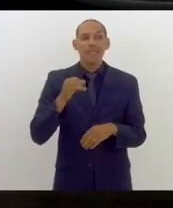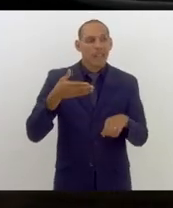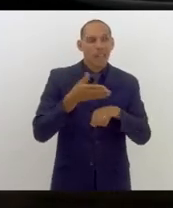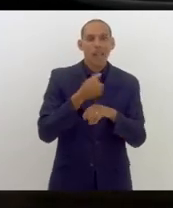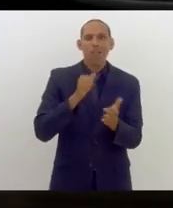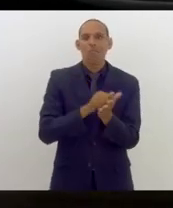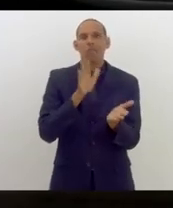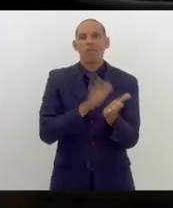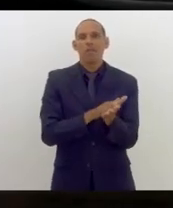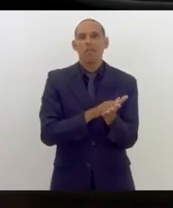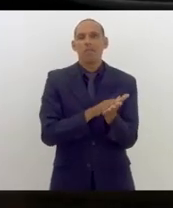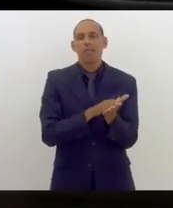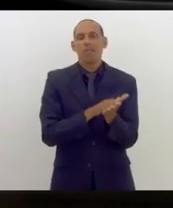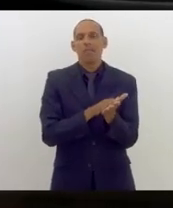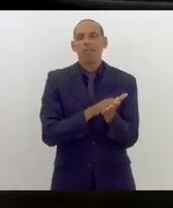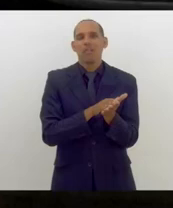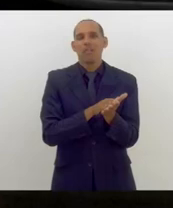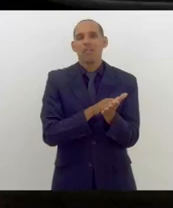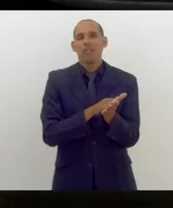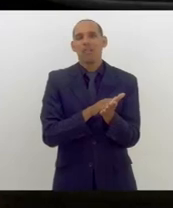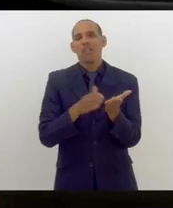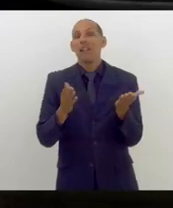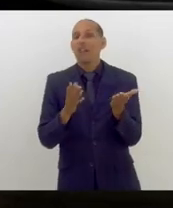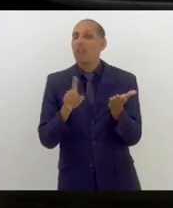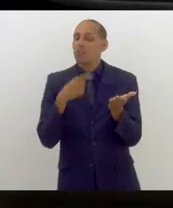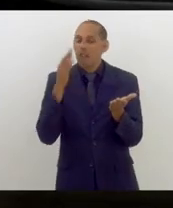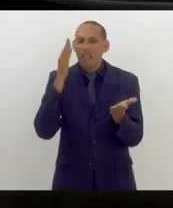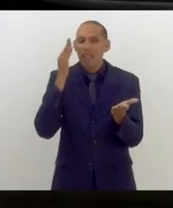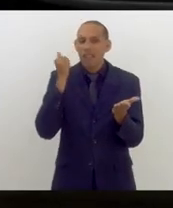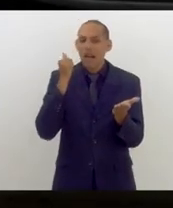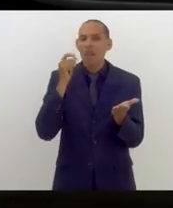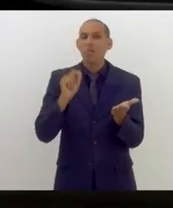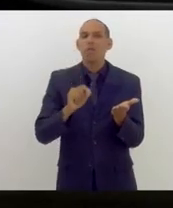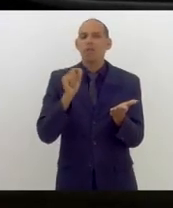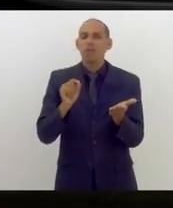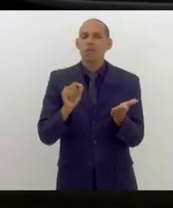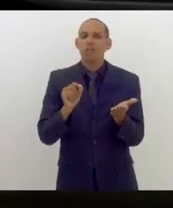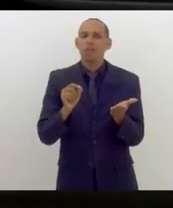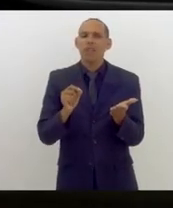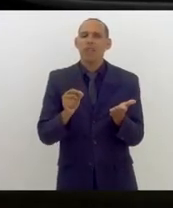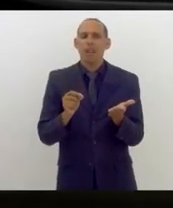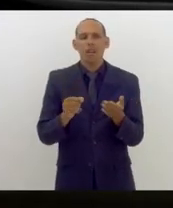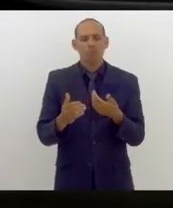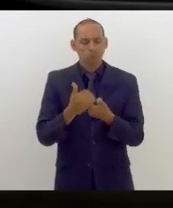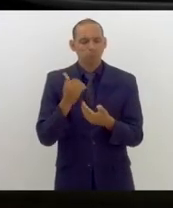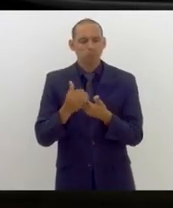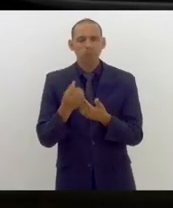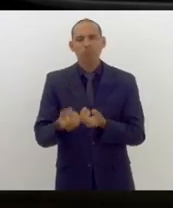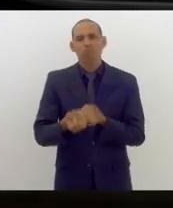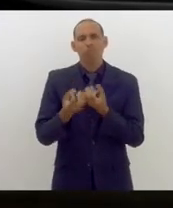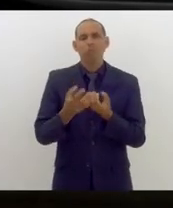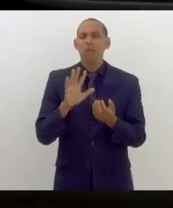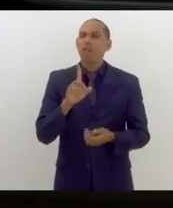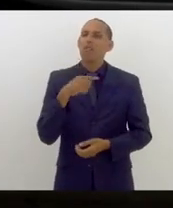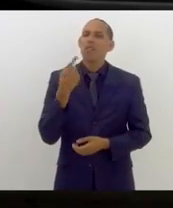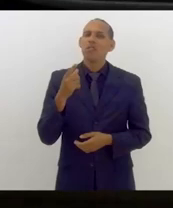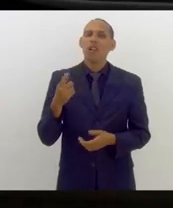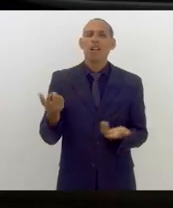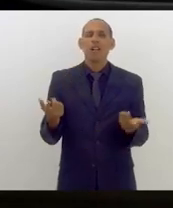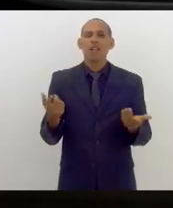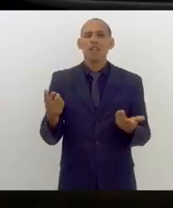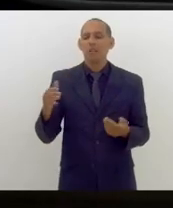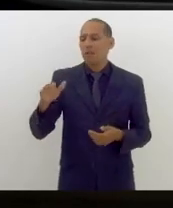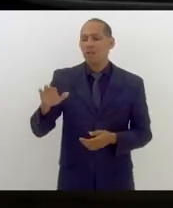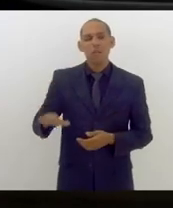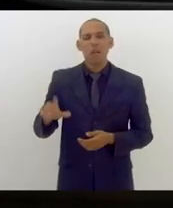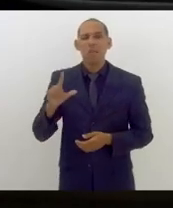tá então o que que a gente sabe dessas coisas só de só que tem que o problema nosso que a gente é pequeno com o nosso amigo